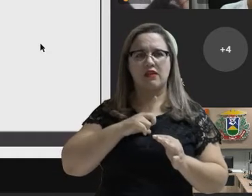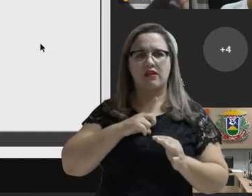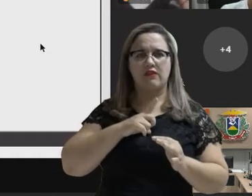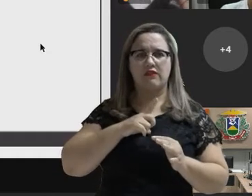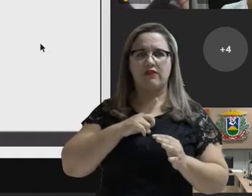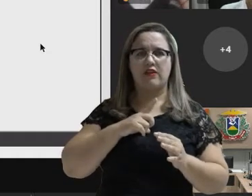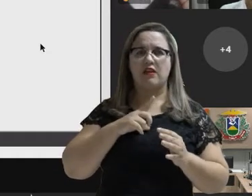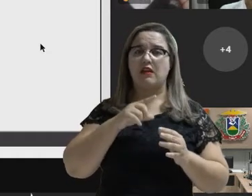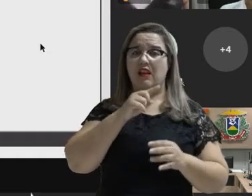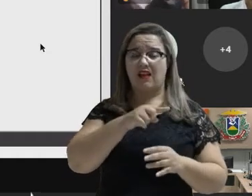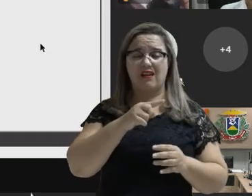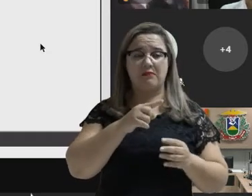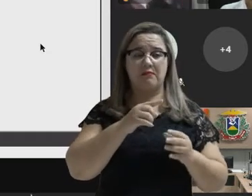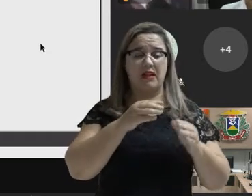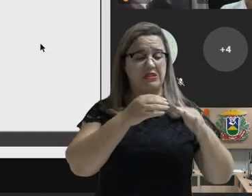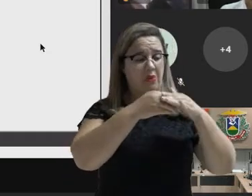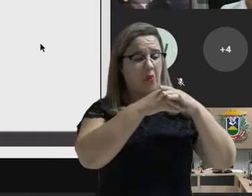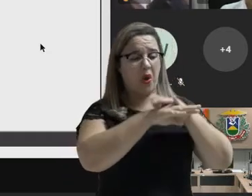prescrição.